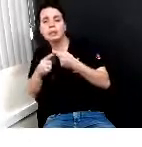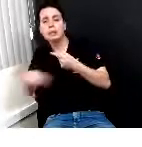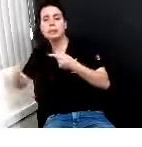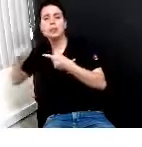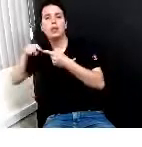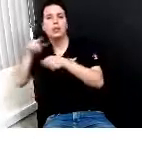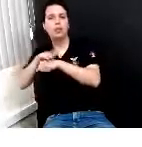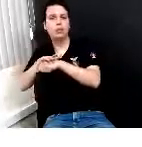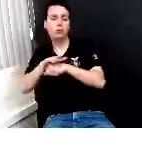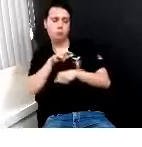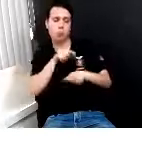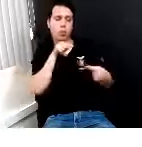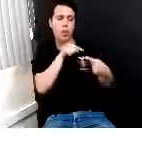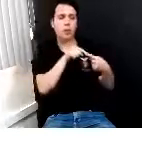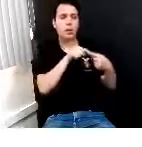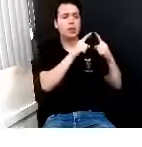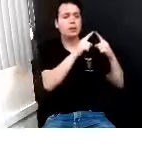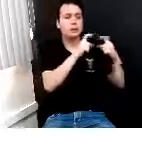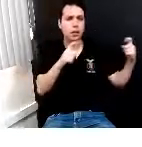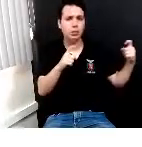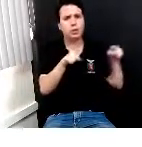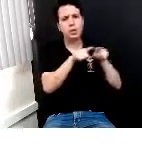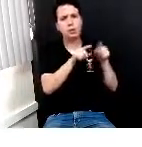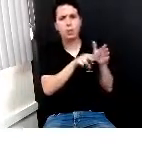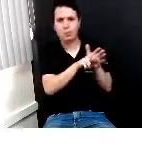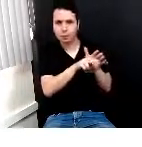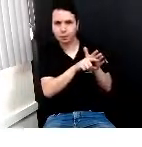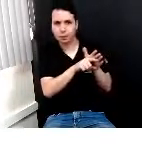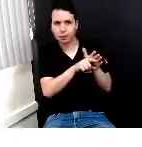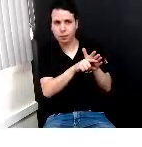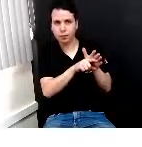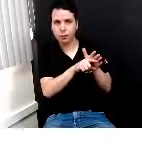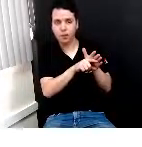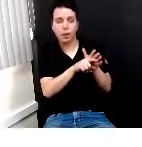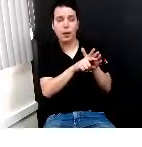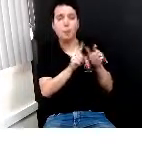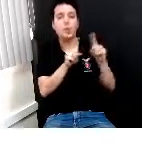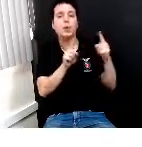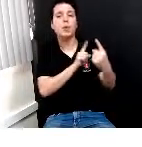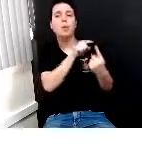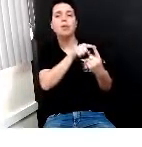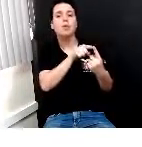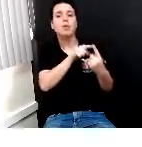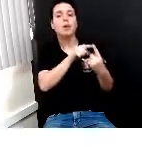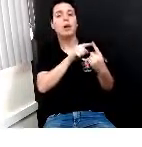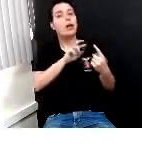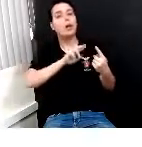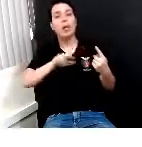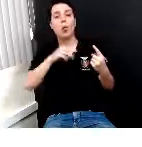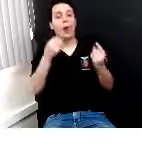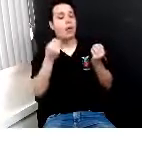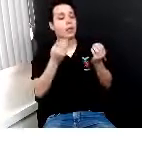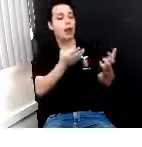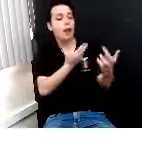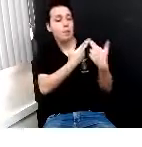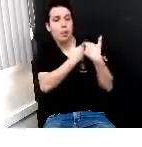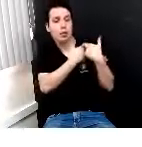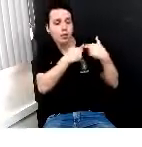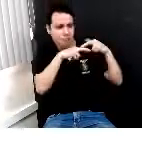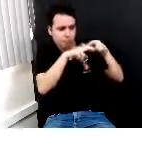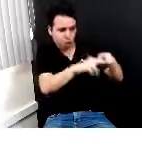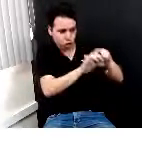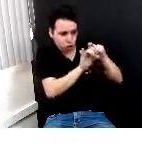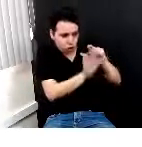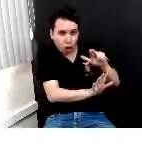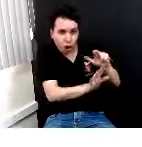isso em ciências e em biologia. A ideia é justamente não responsabilizar exclusivamente o professor das disciplinas